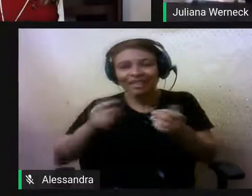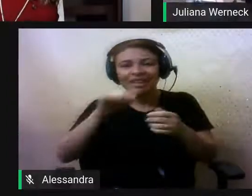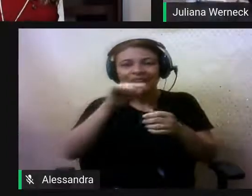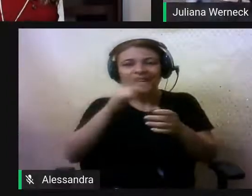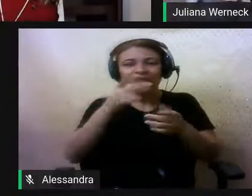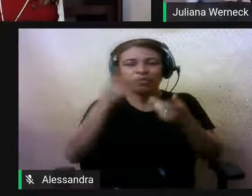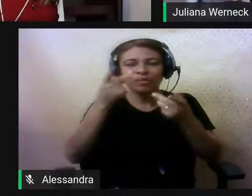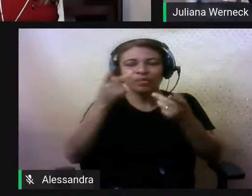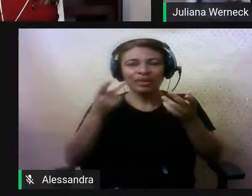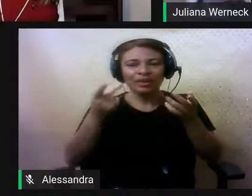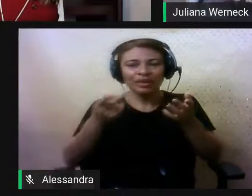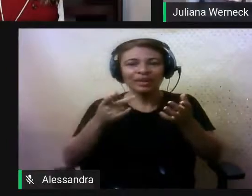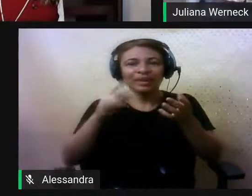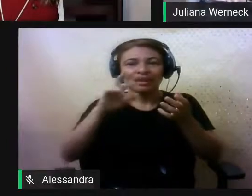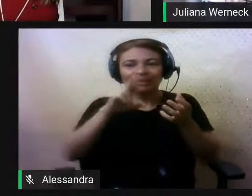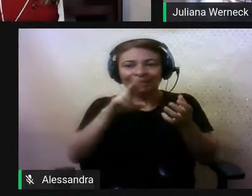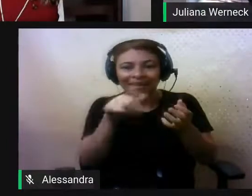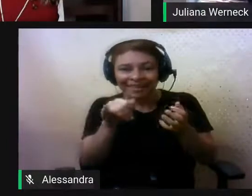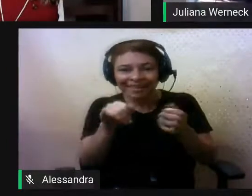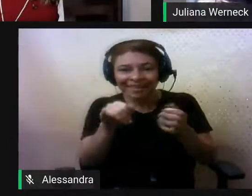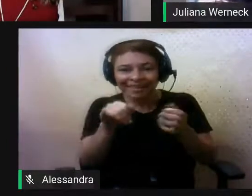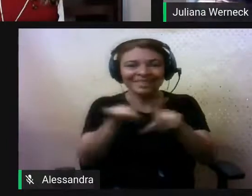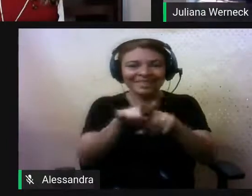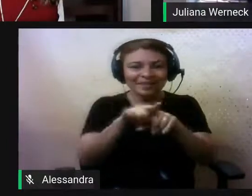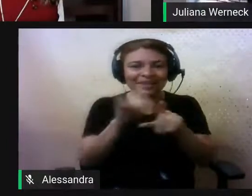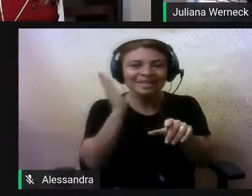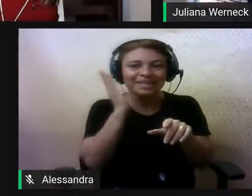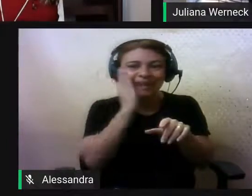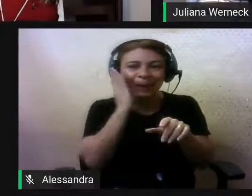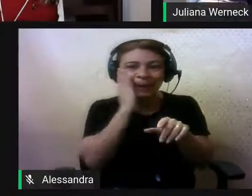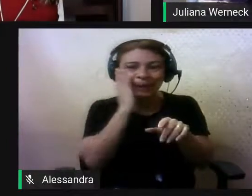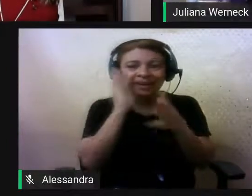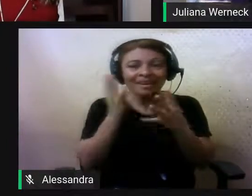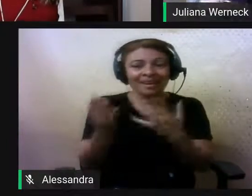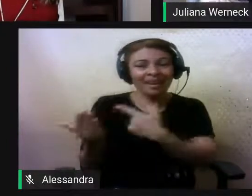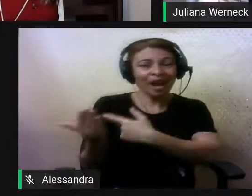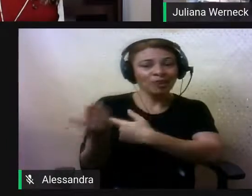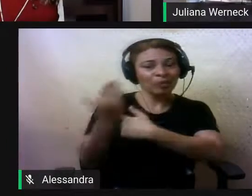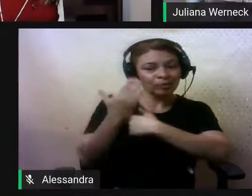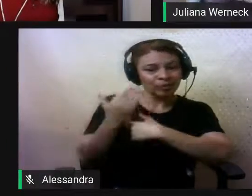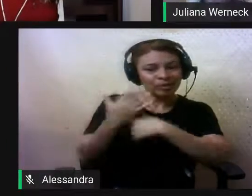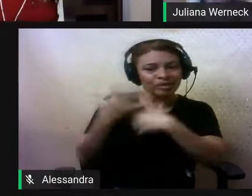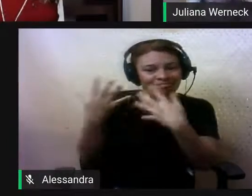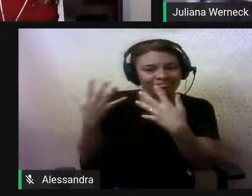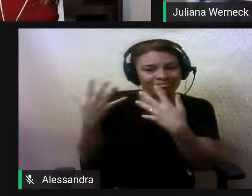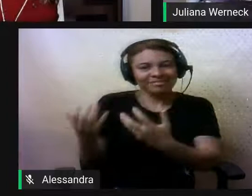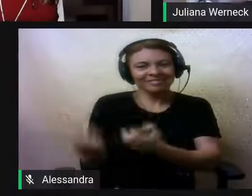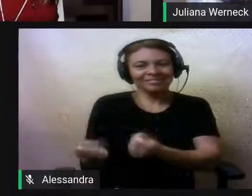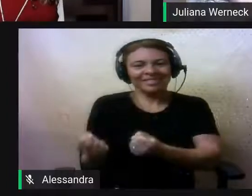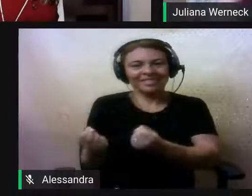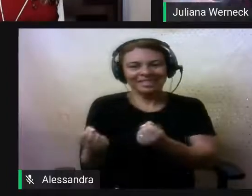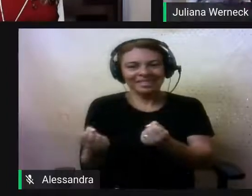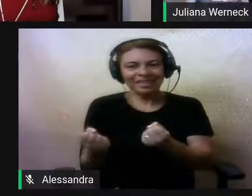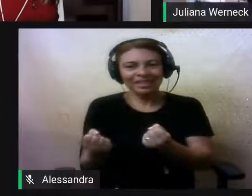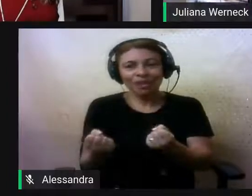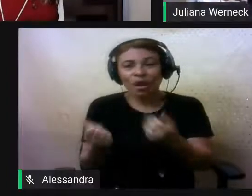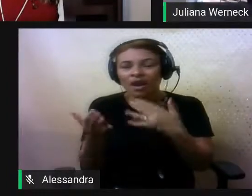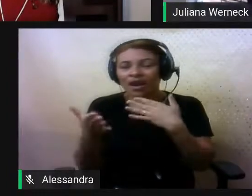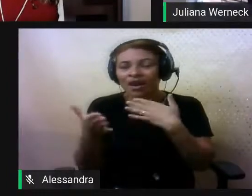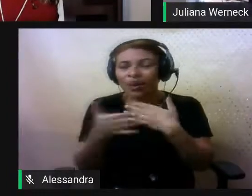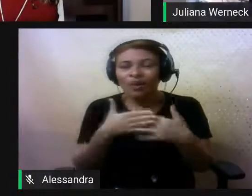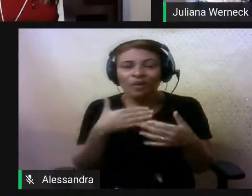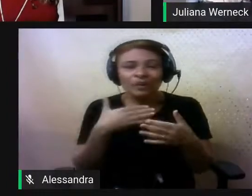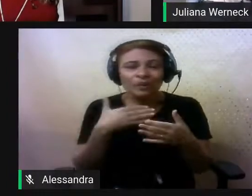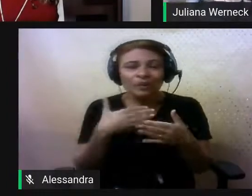né, em determinado momento que Rai veio, também a gente tem que saber, né, receber ajuda. Isso é para qualquer